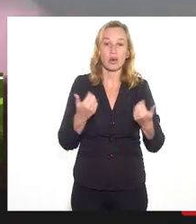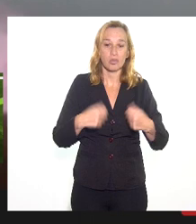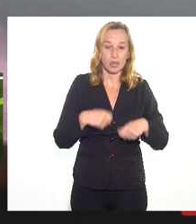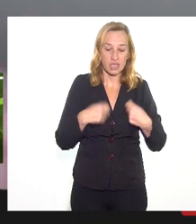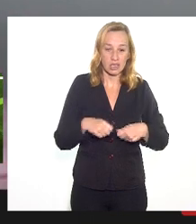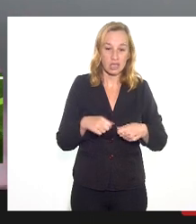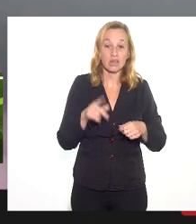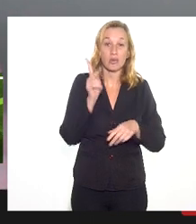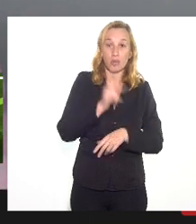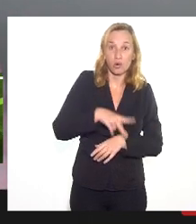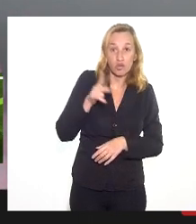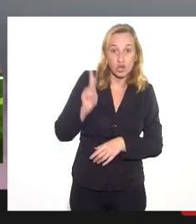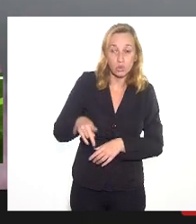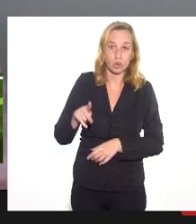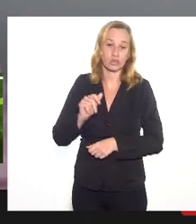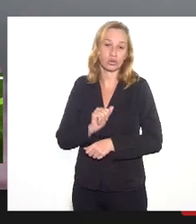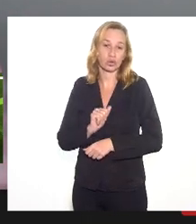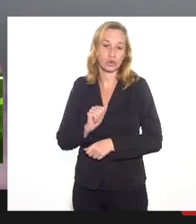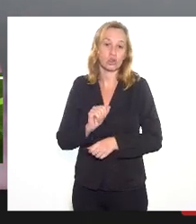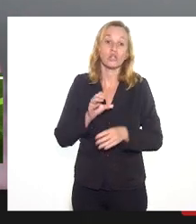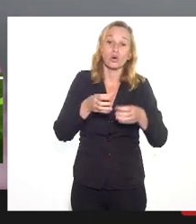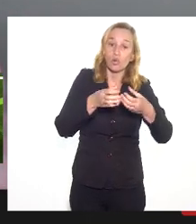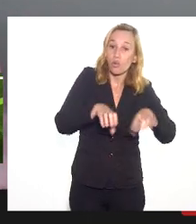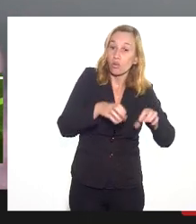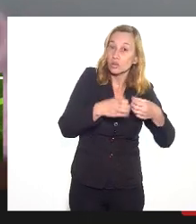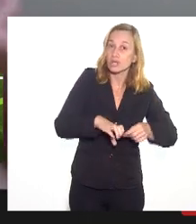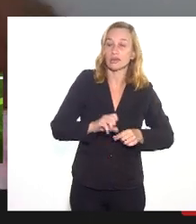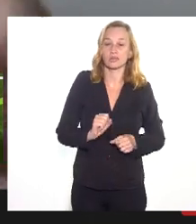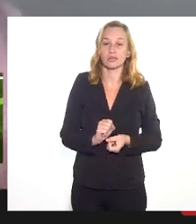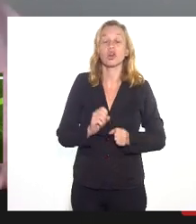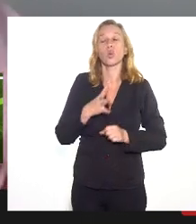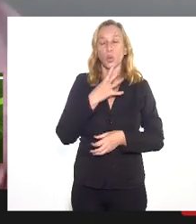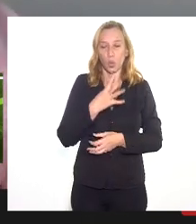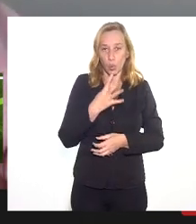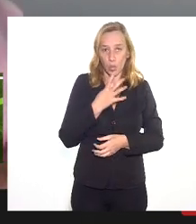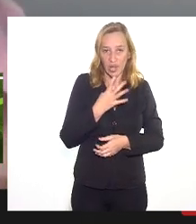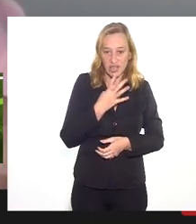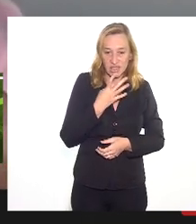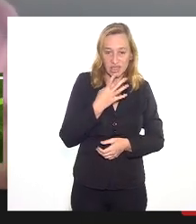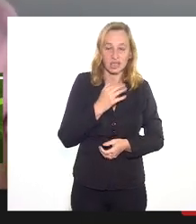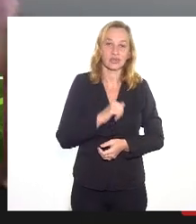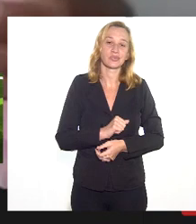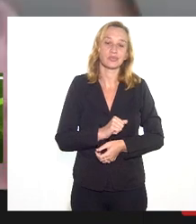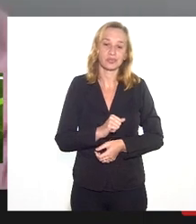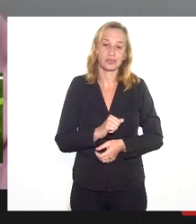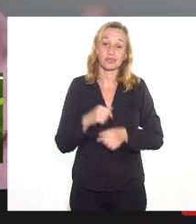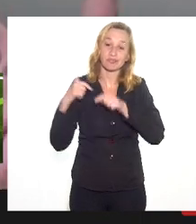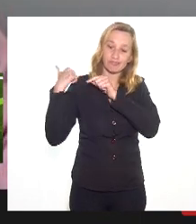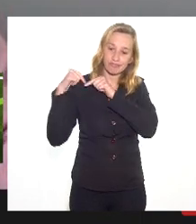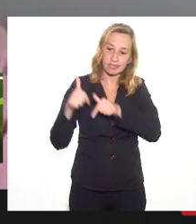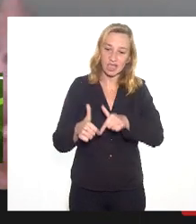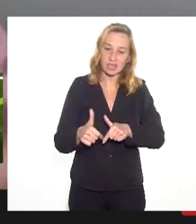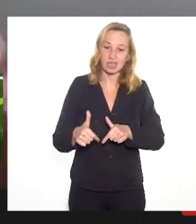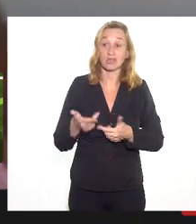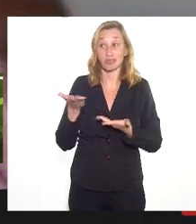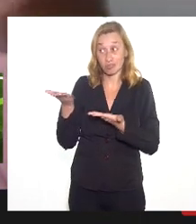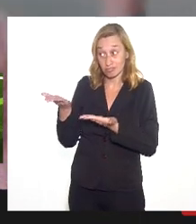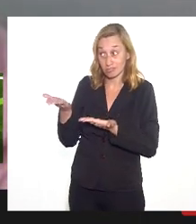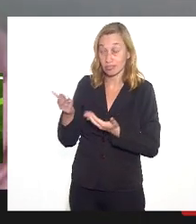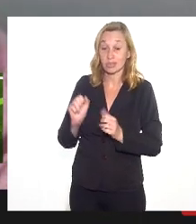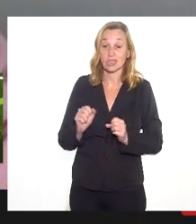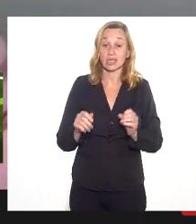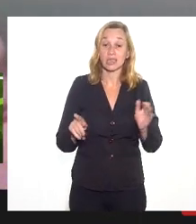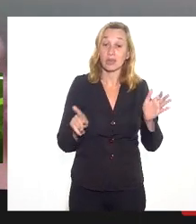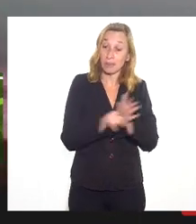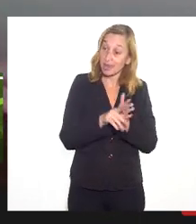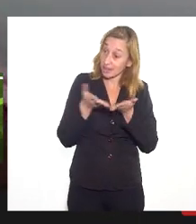ter professores, né, concursados e que conhecem a tradição desses povos, que sejam